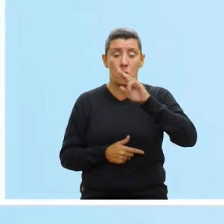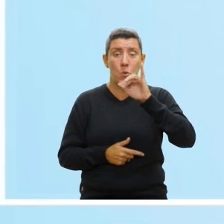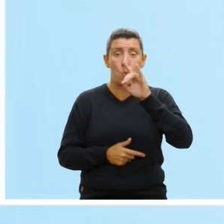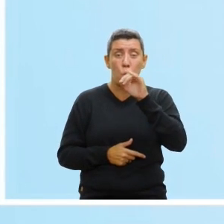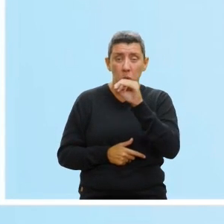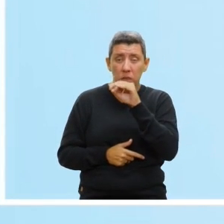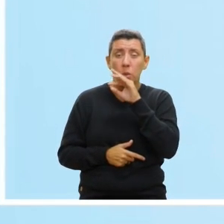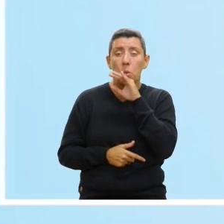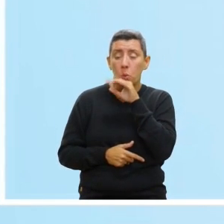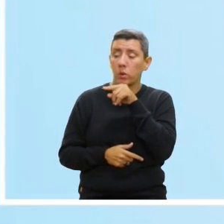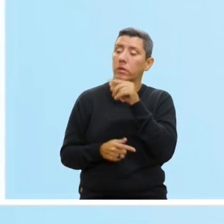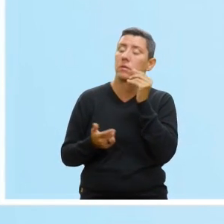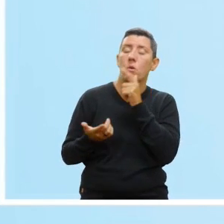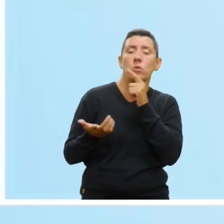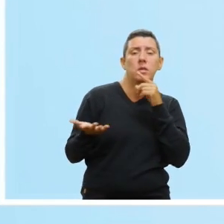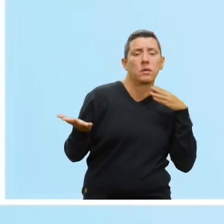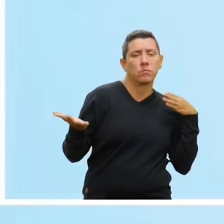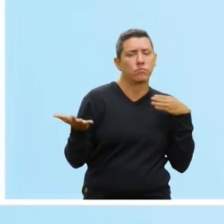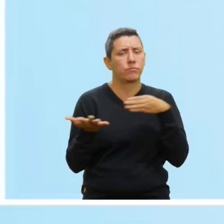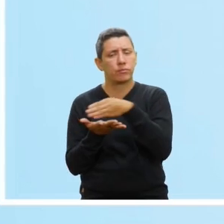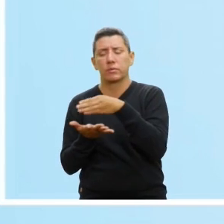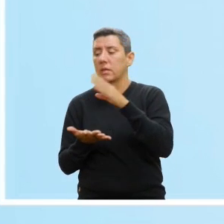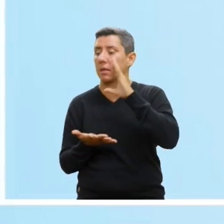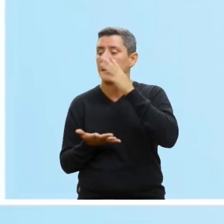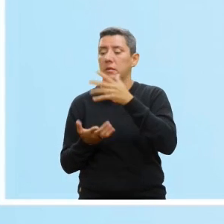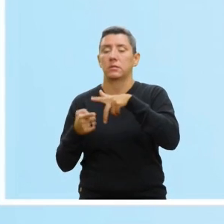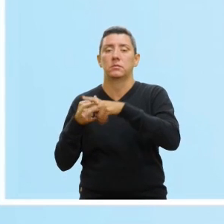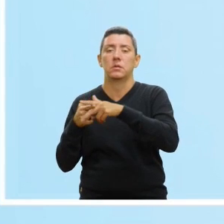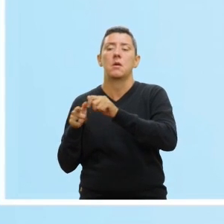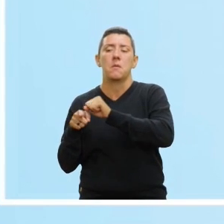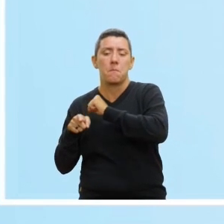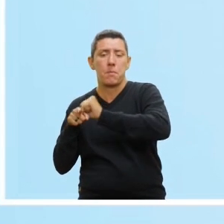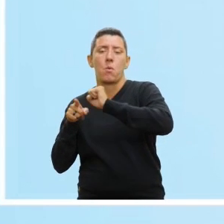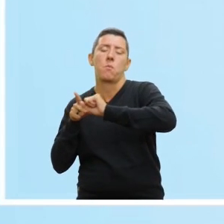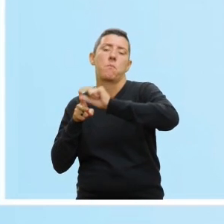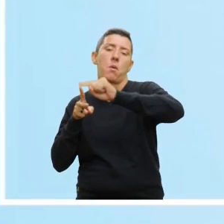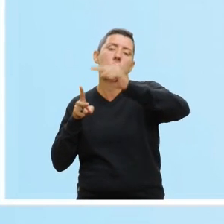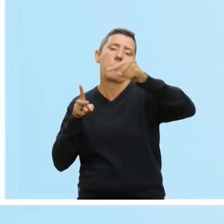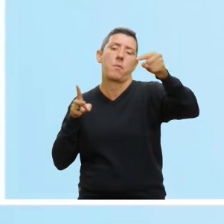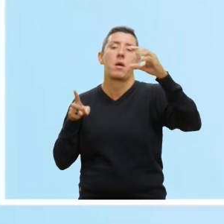rapidamente conseguir pensar numa solução para melhorar esse sinal.